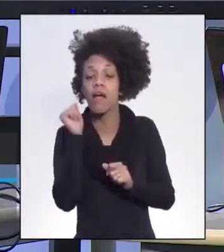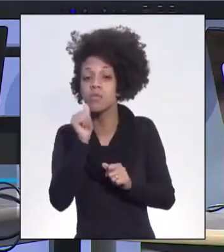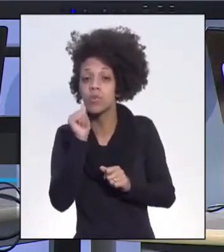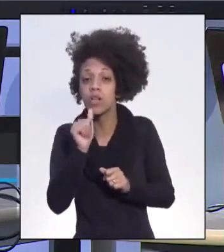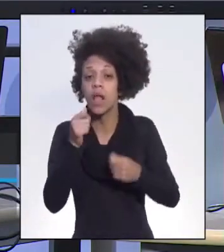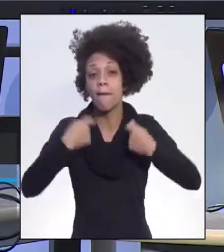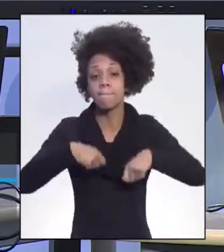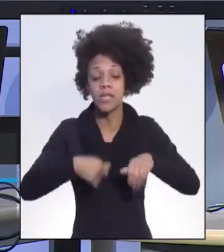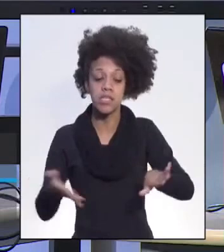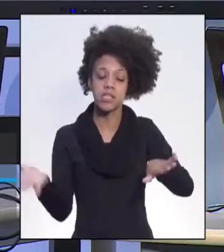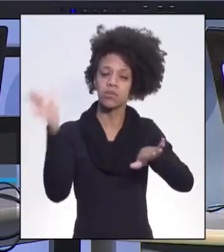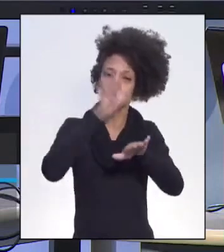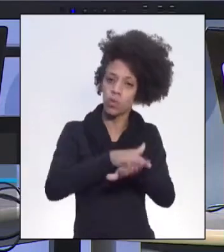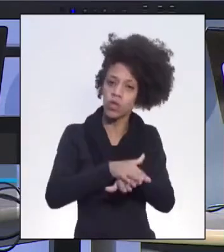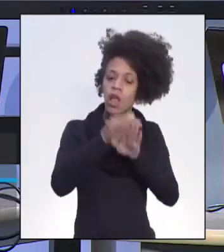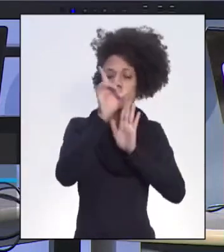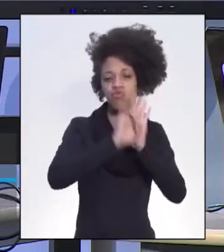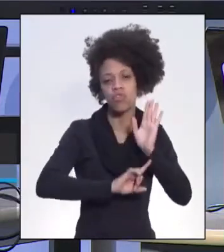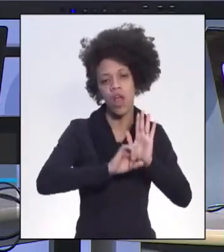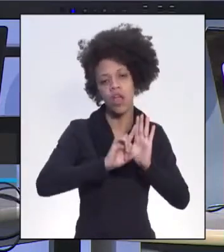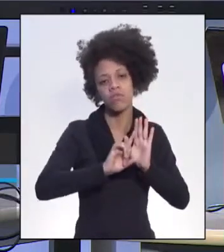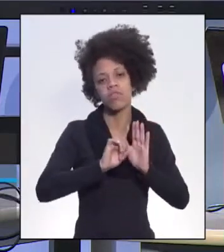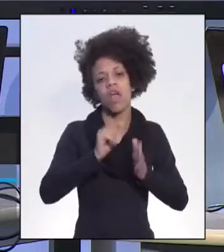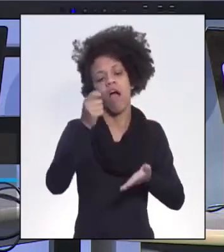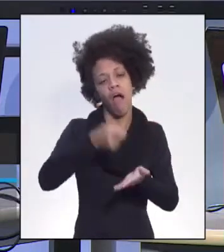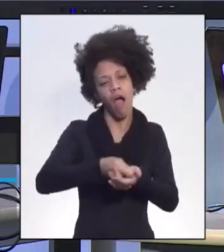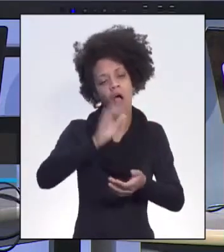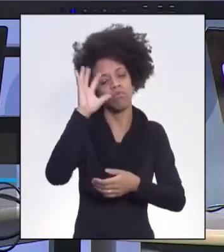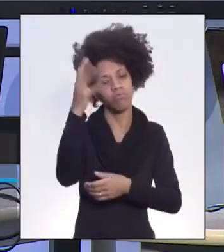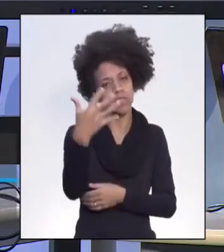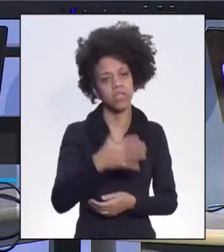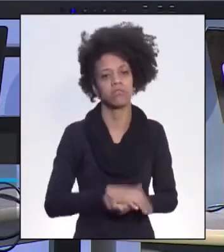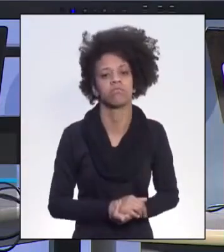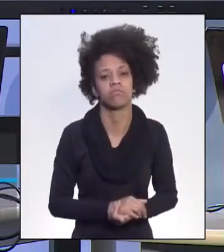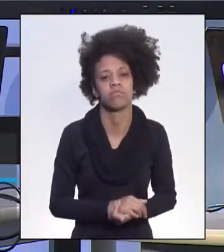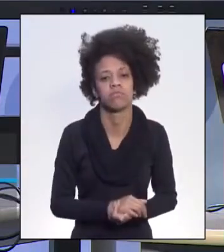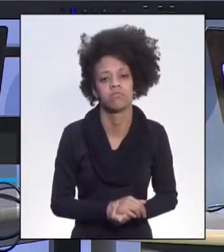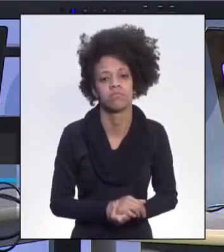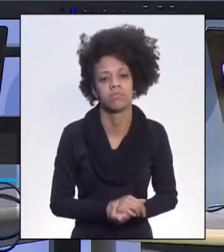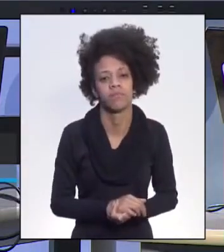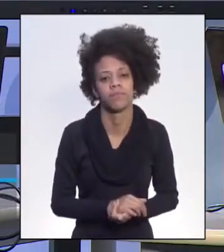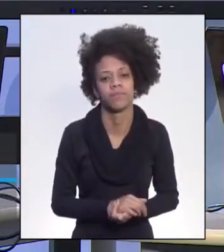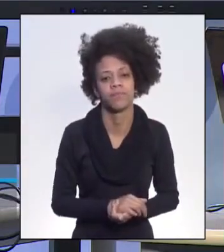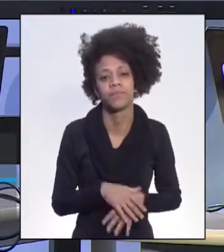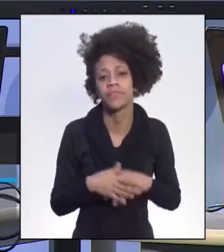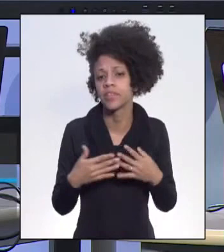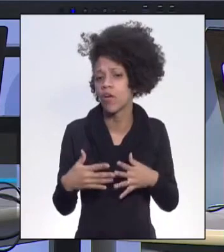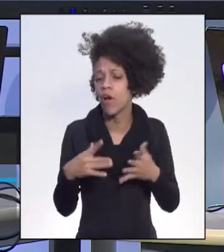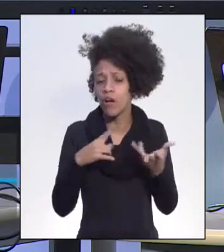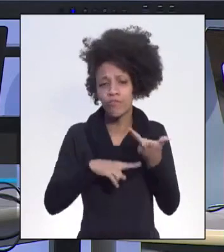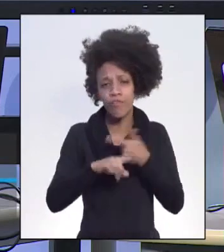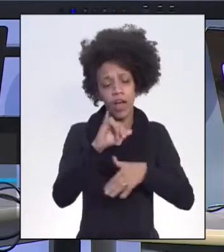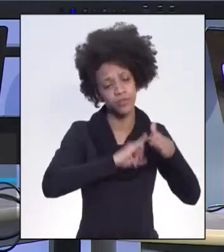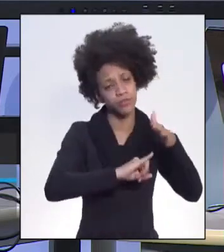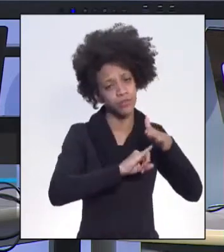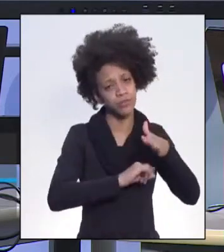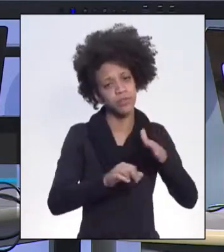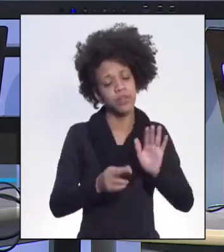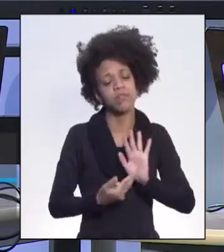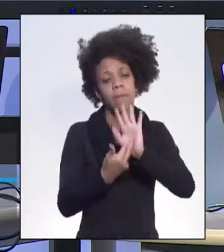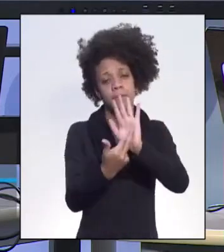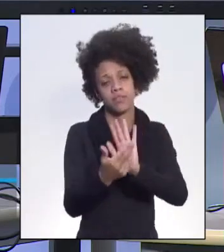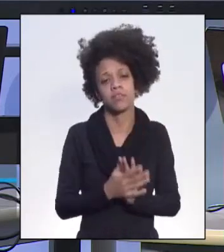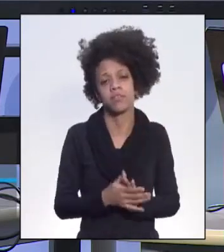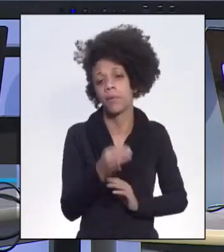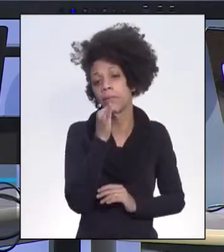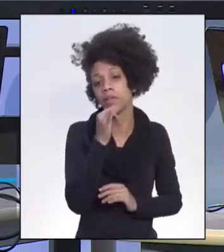sejam incluídas e que seus direitos sejam garantidos, né? Então, são muitas instituições representativas.